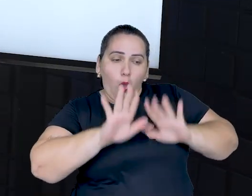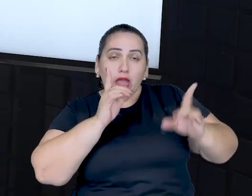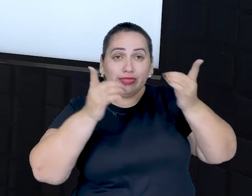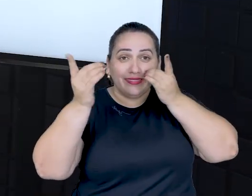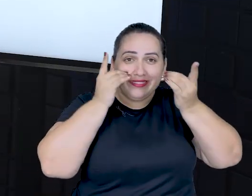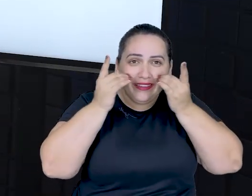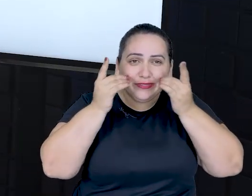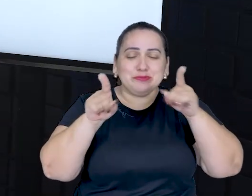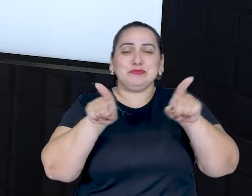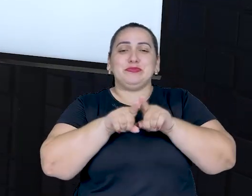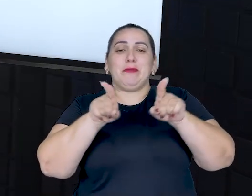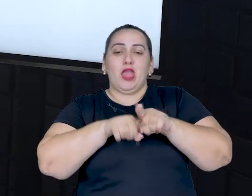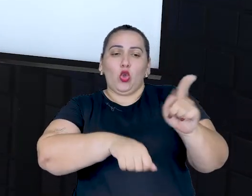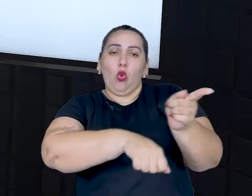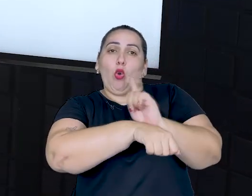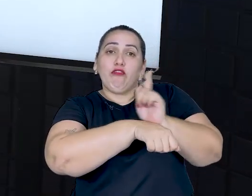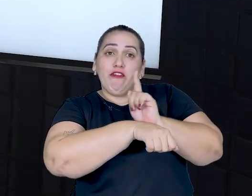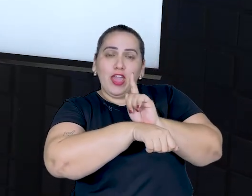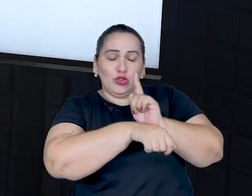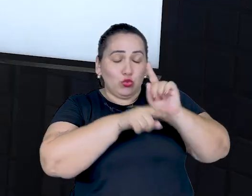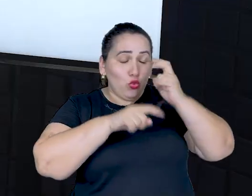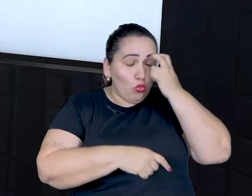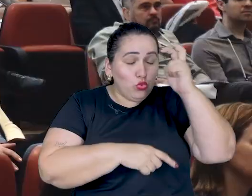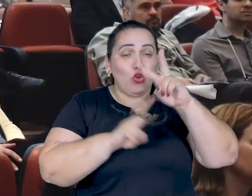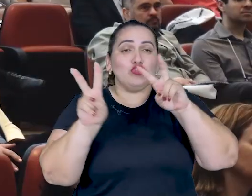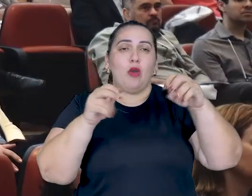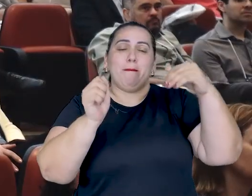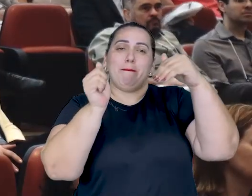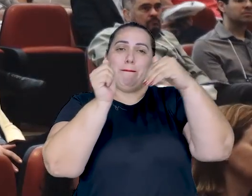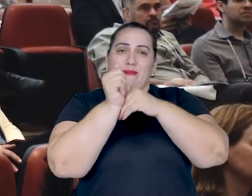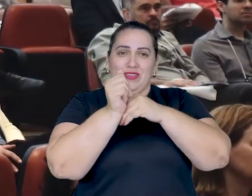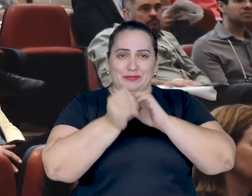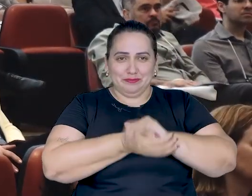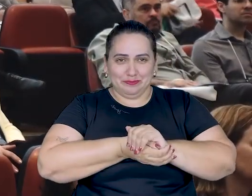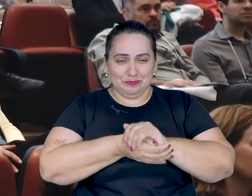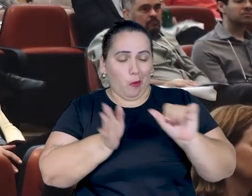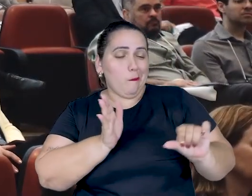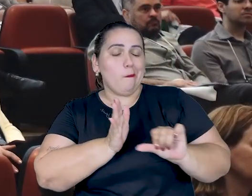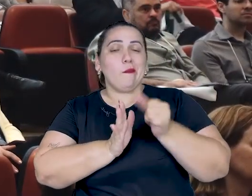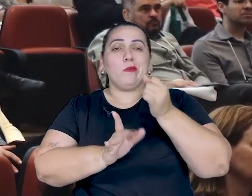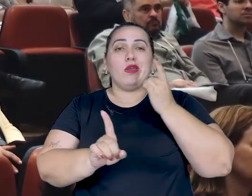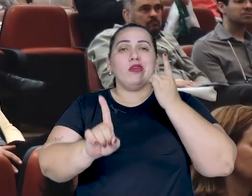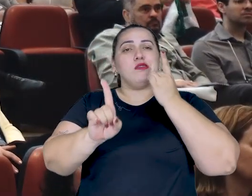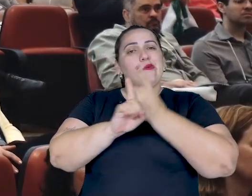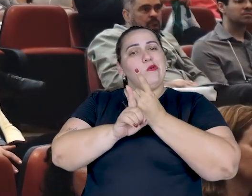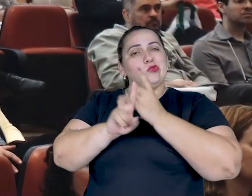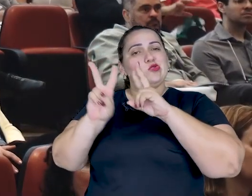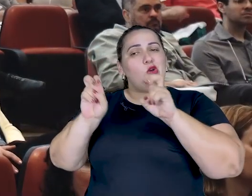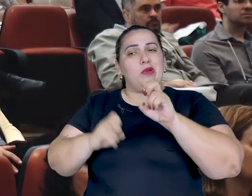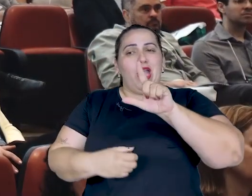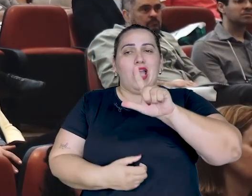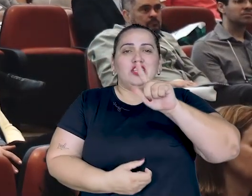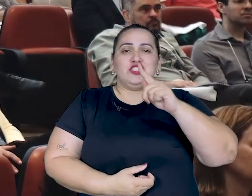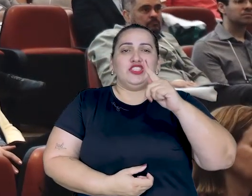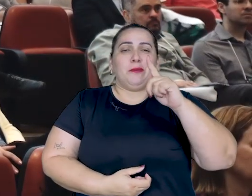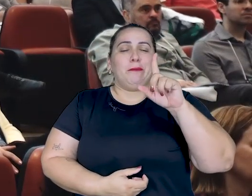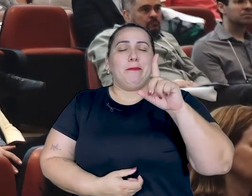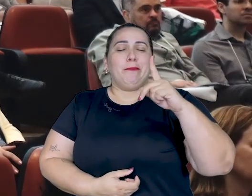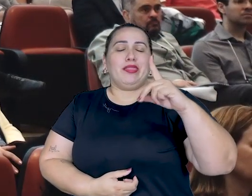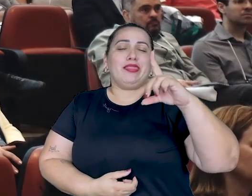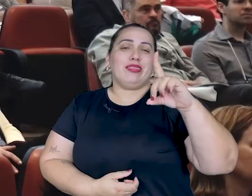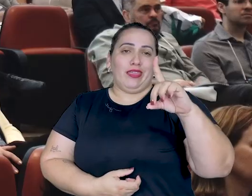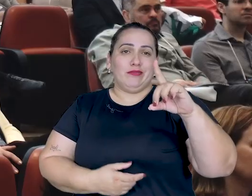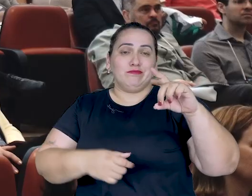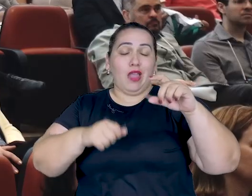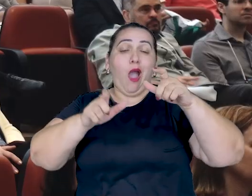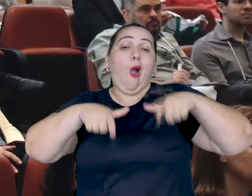dados, governança e a cultura da privacidade. O primeiro encontro do Poder Judiciário Potiguar sobre LGPD ocorreu no